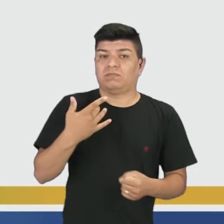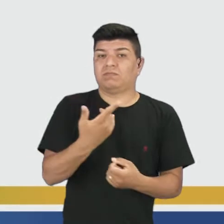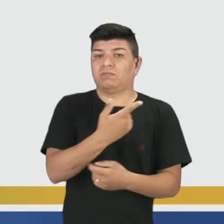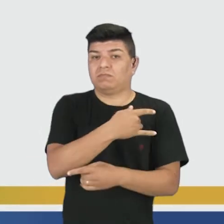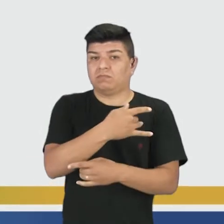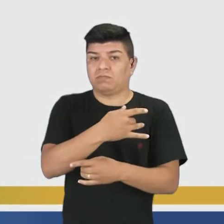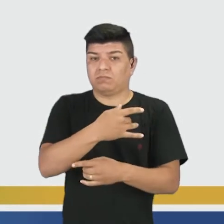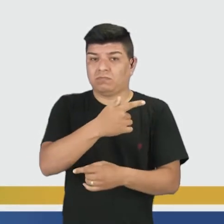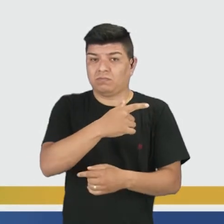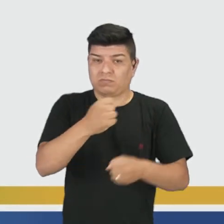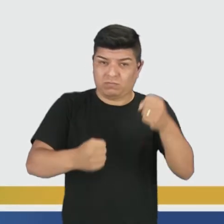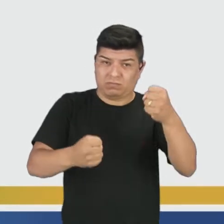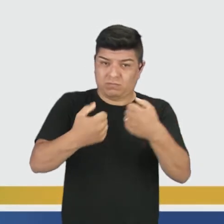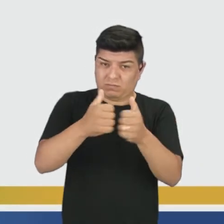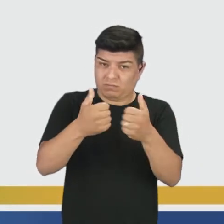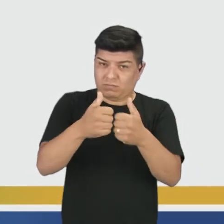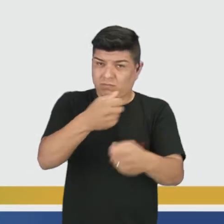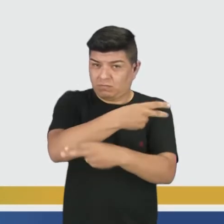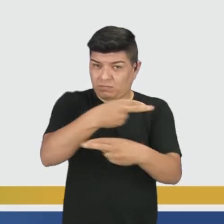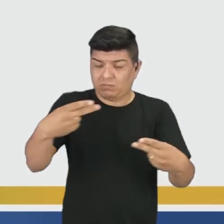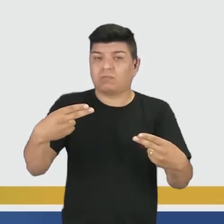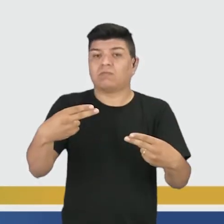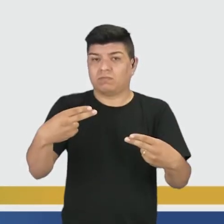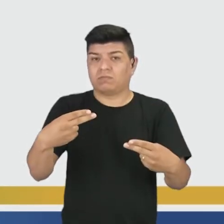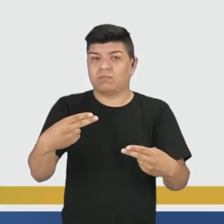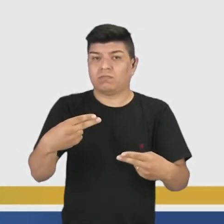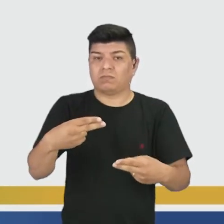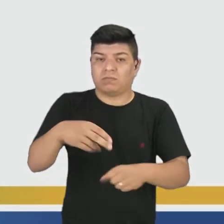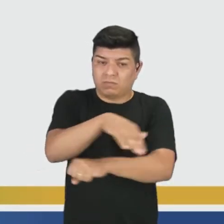transportes públicos e saneamento básico.